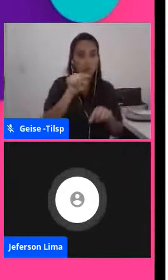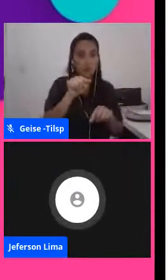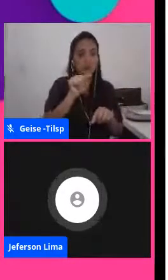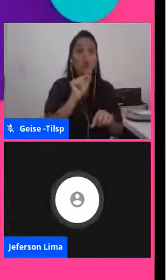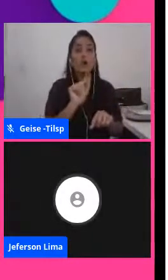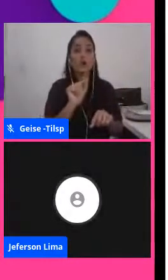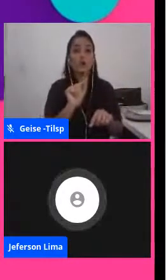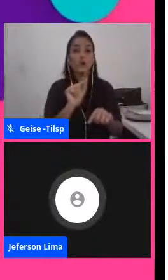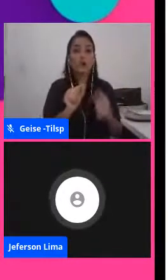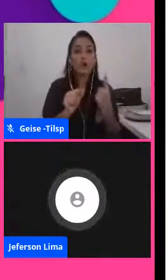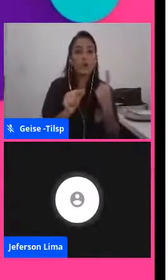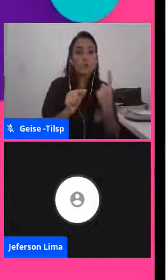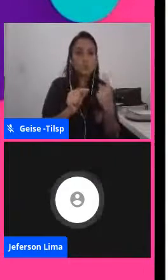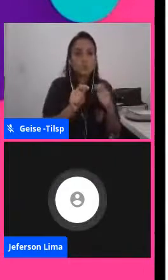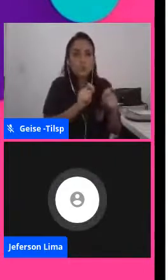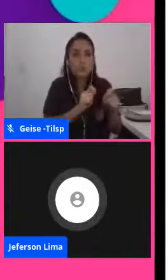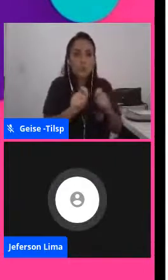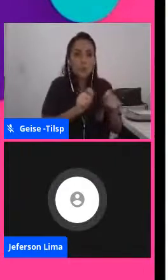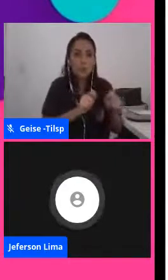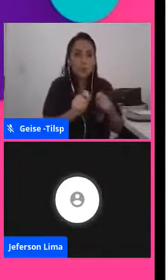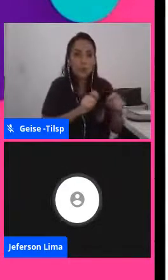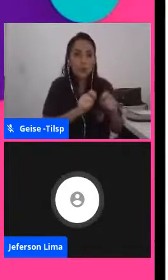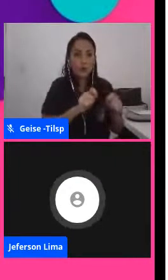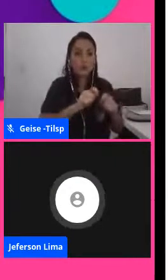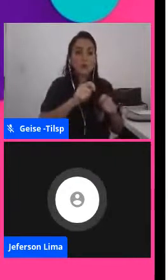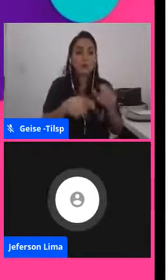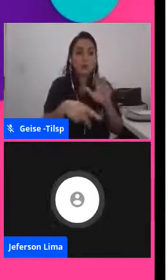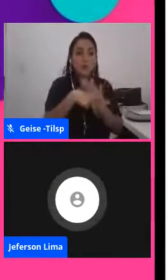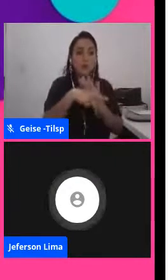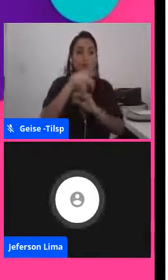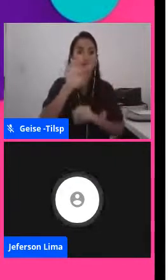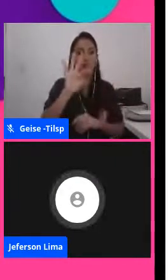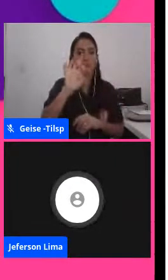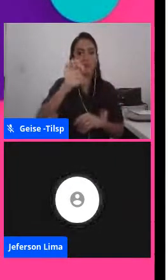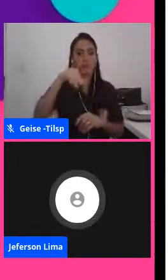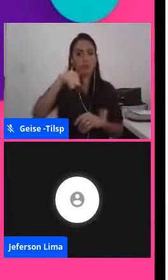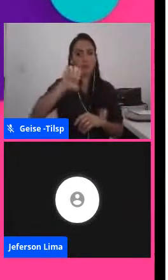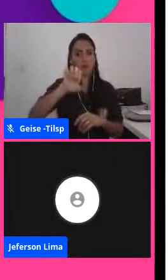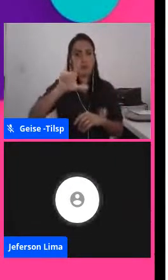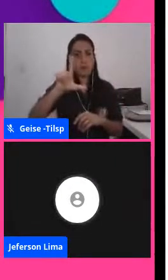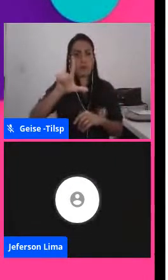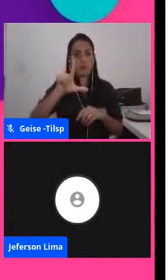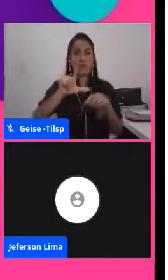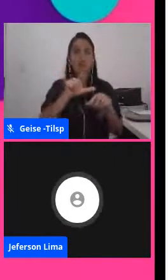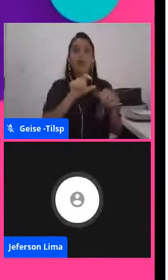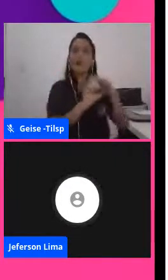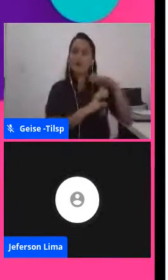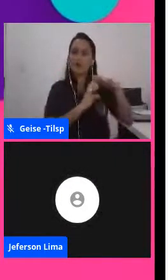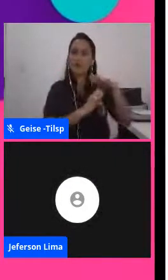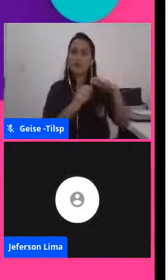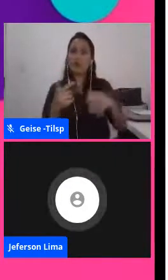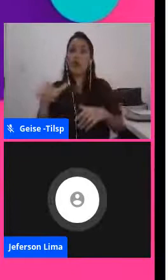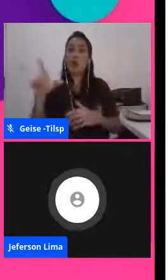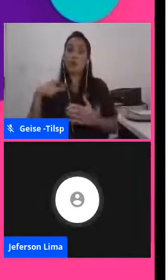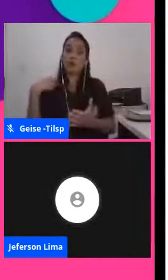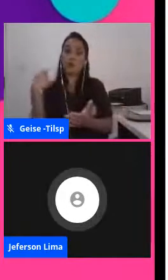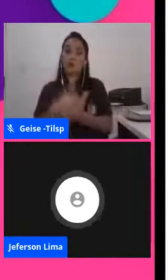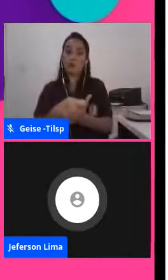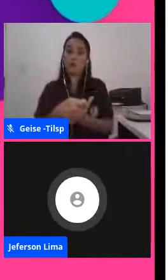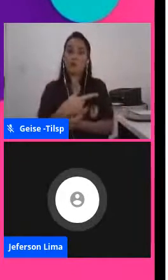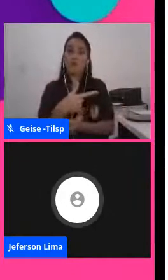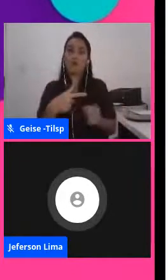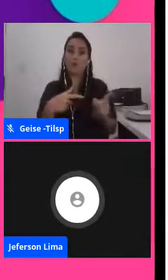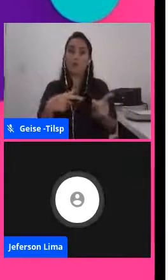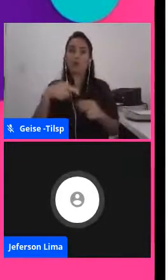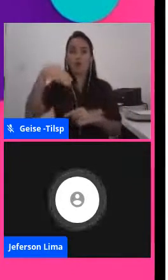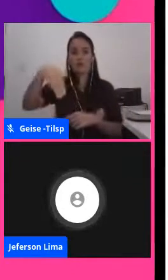um microcontrolador da ATmel. A ATmel, apesar de ter sido comprada agora pela mesma empresa que faz o PIC, né, que é a Microchip, ela